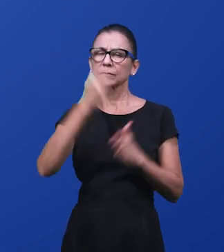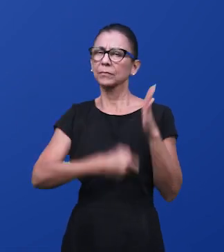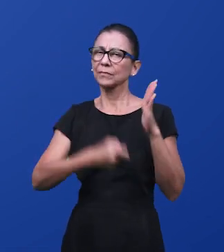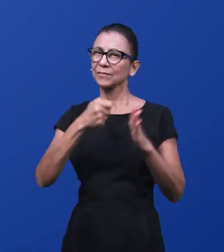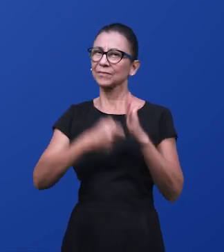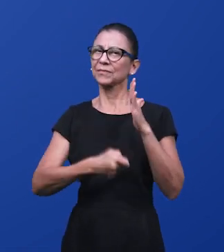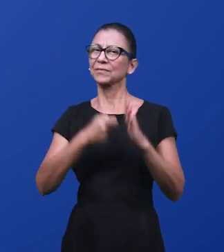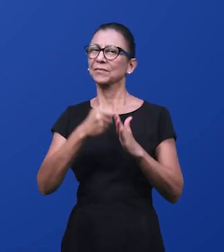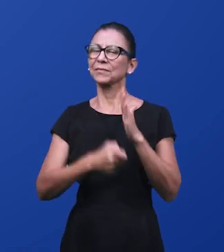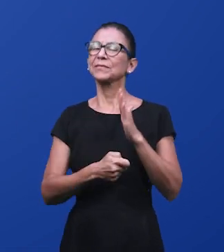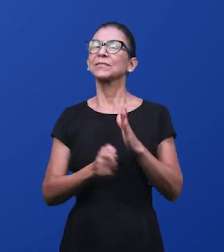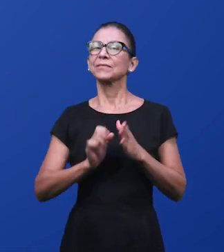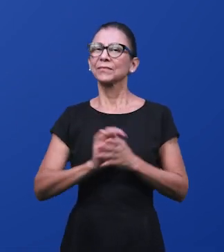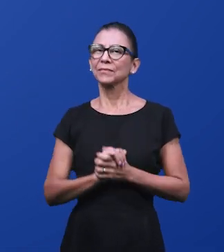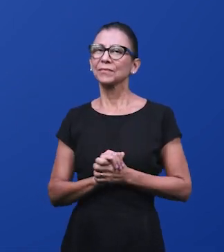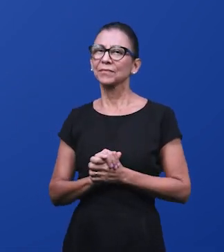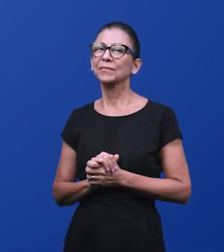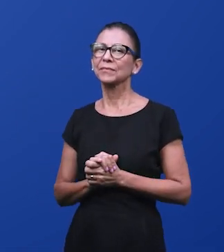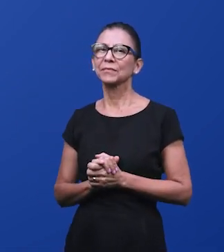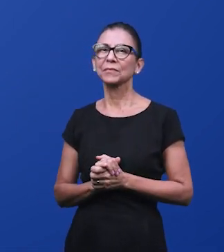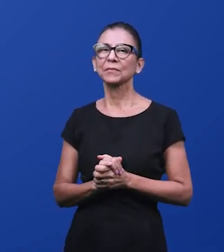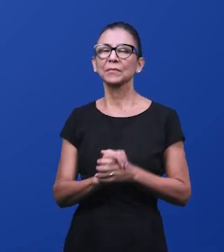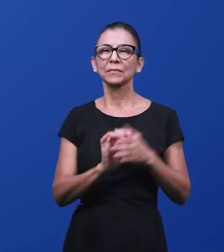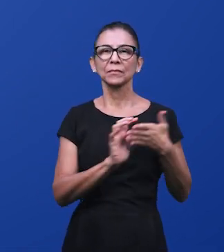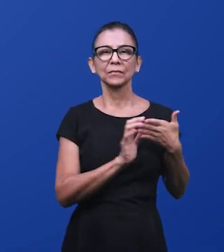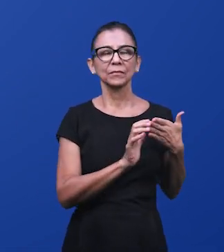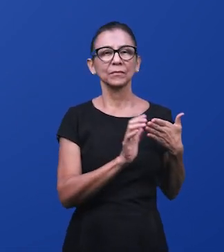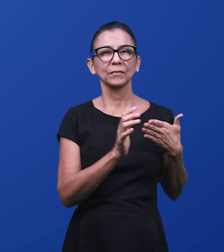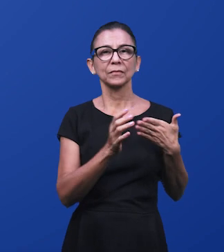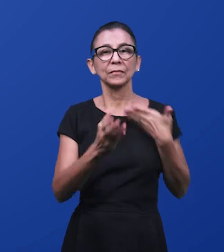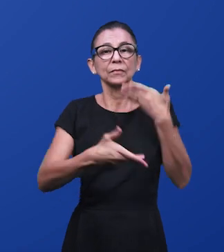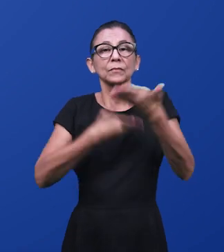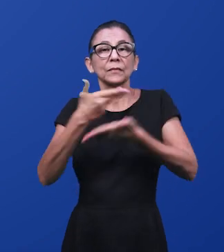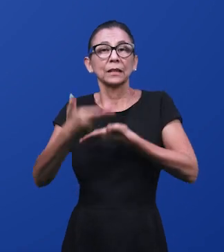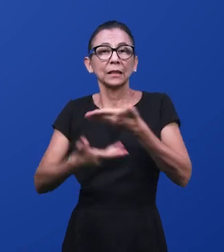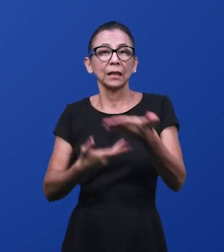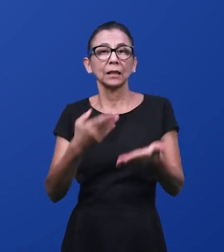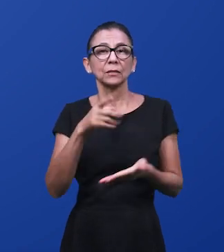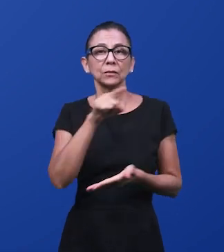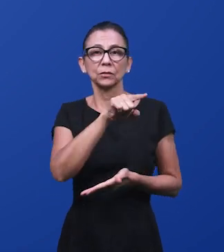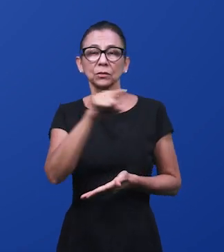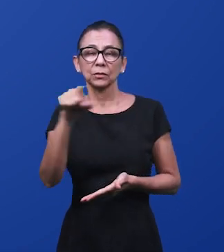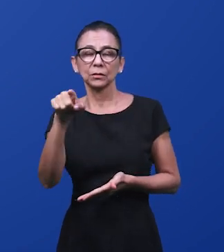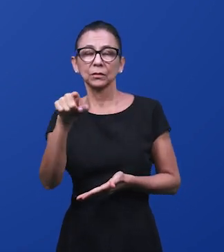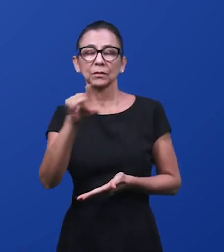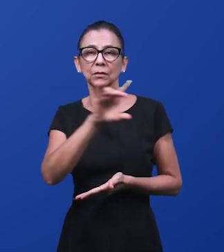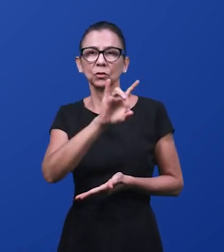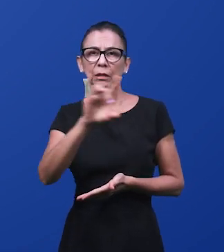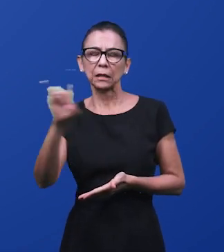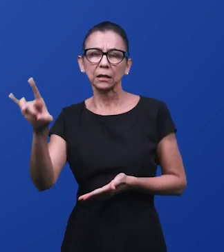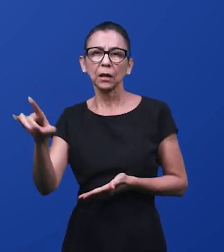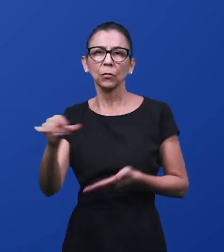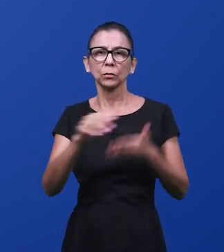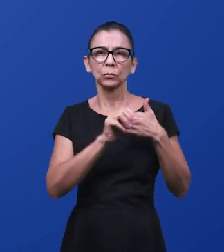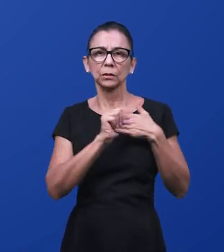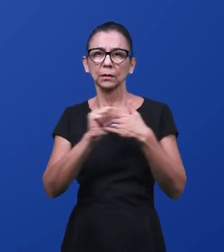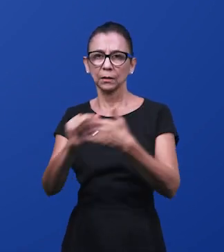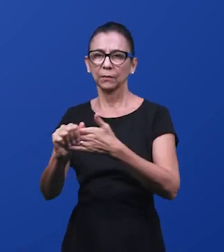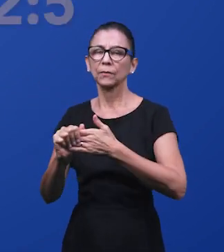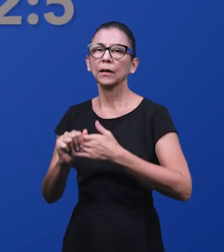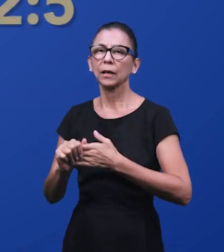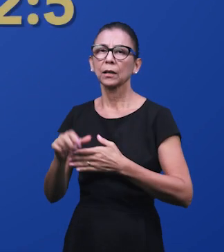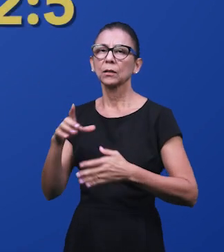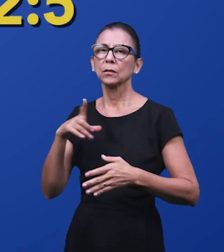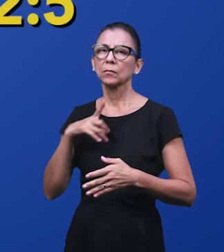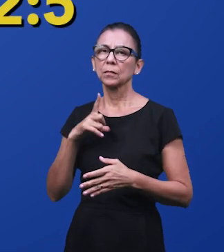dia, termos a plena comunhão. E o texto base é realmente ali em 2 Crônicas 2:5,